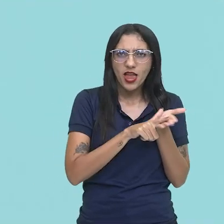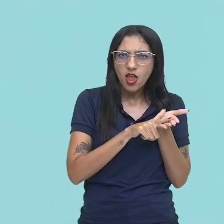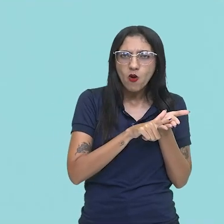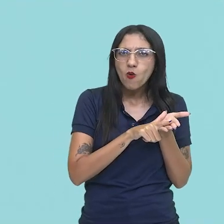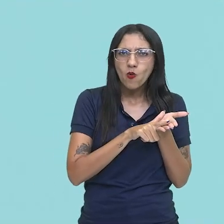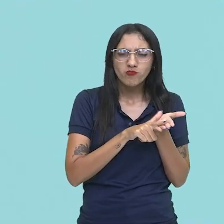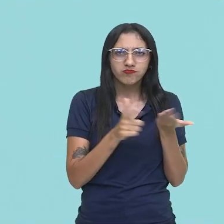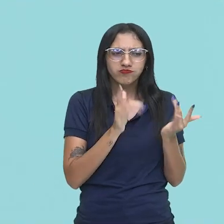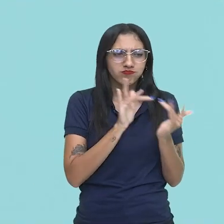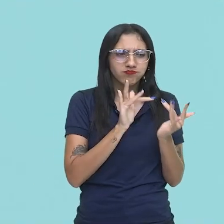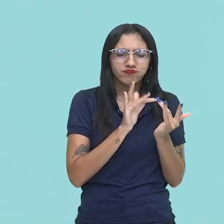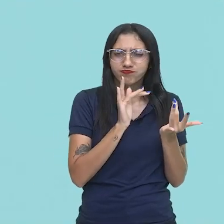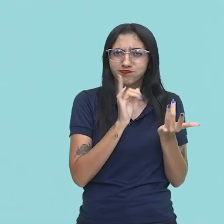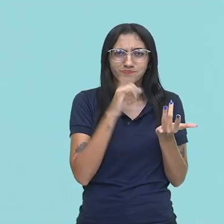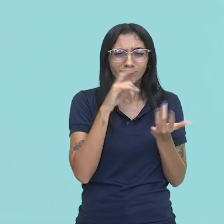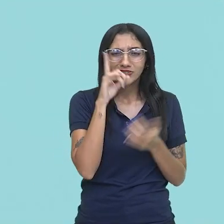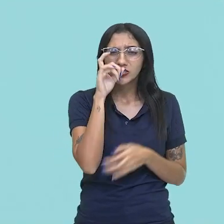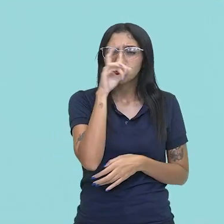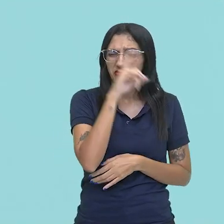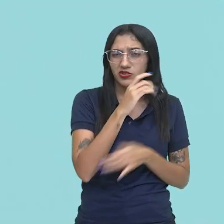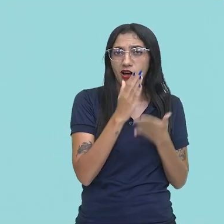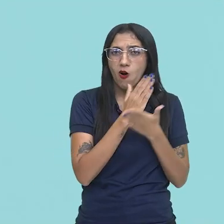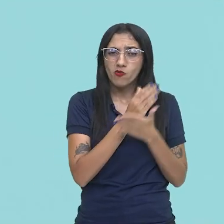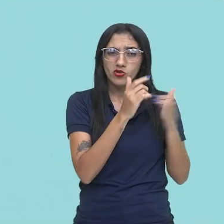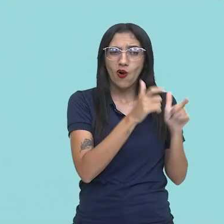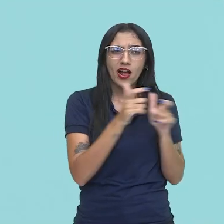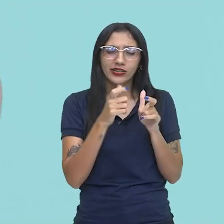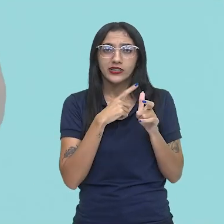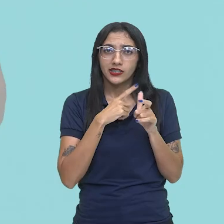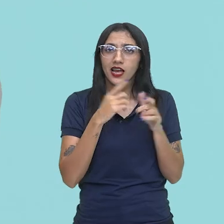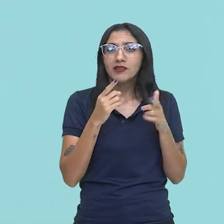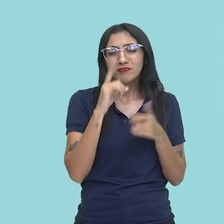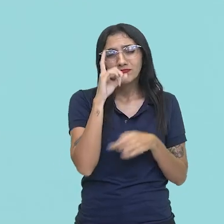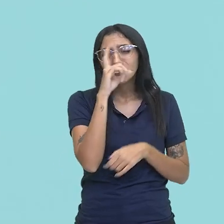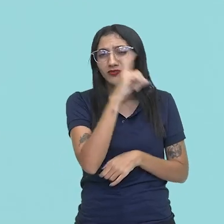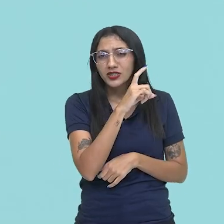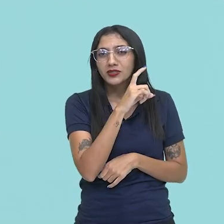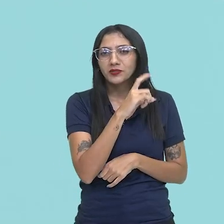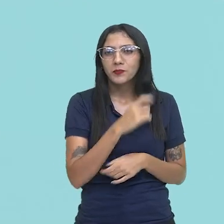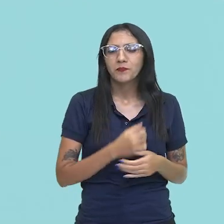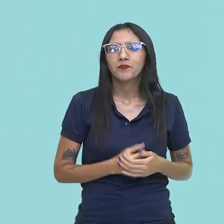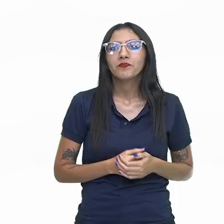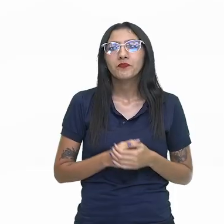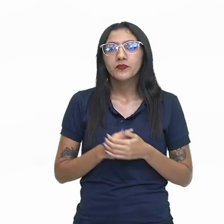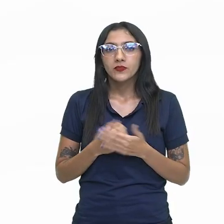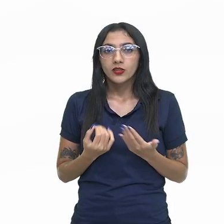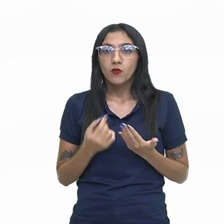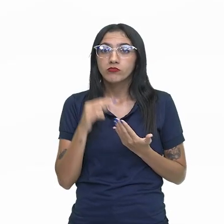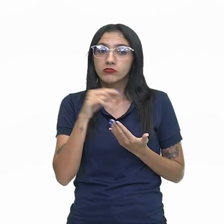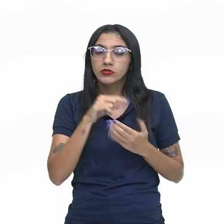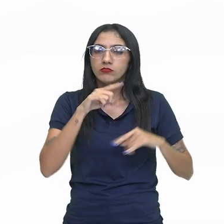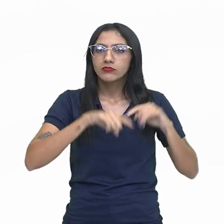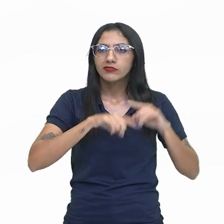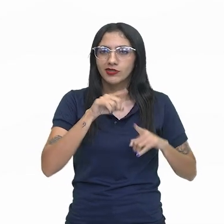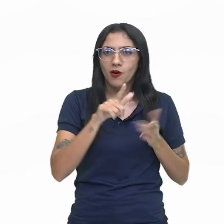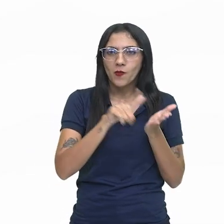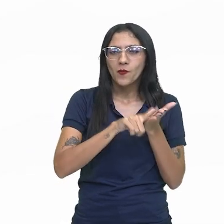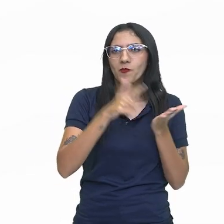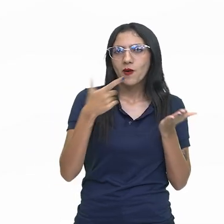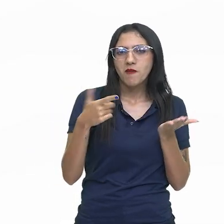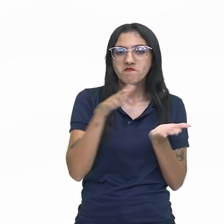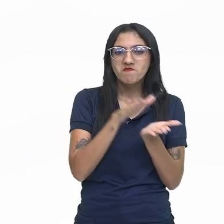mais, dificilmente. Pode ainda existir em alguns lugares, né? Então, em um jornal impresso, né, que